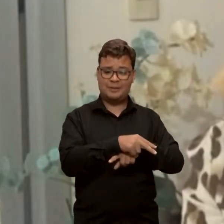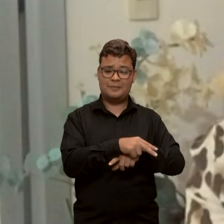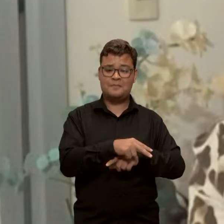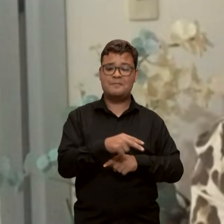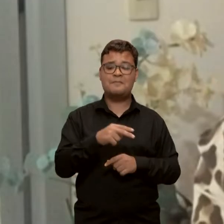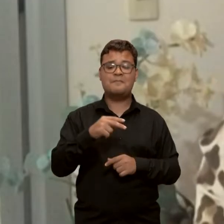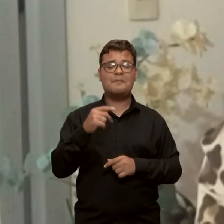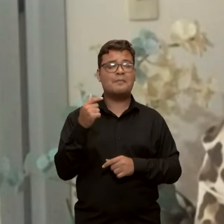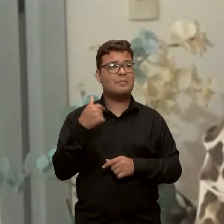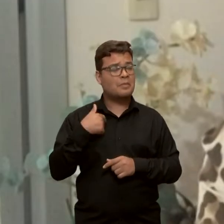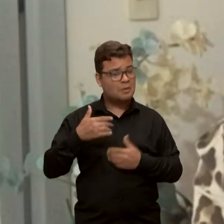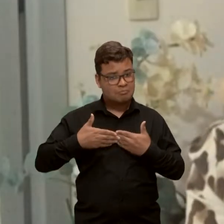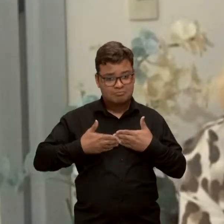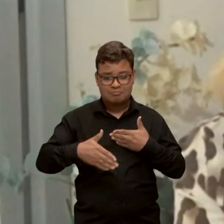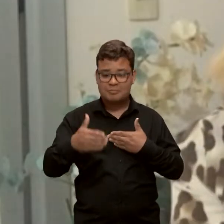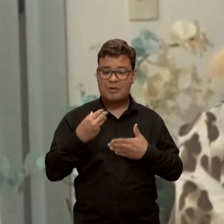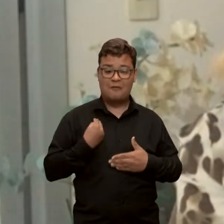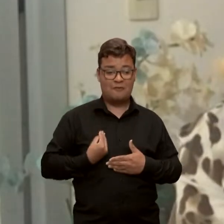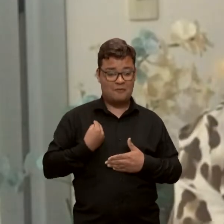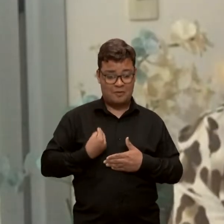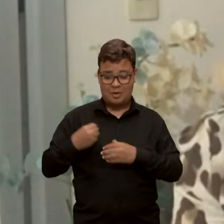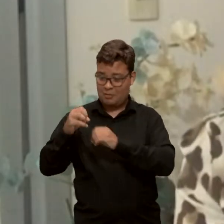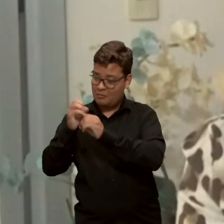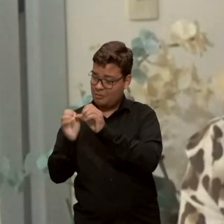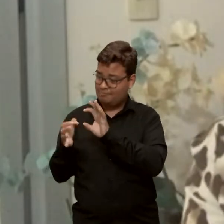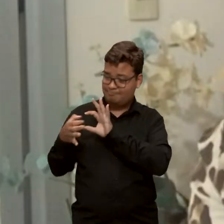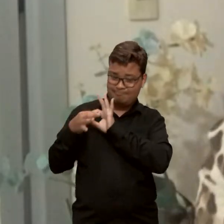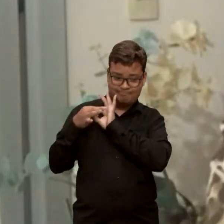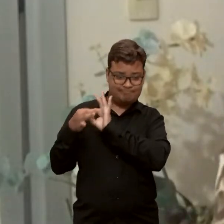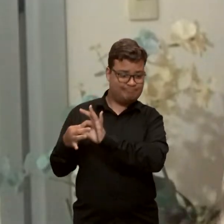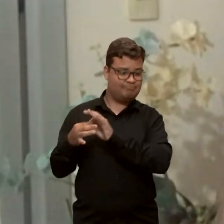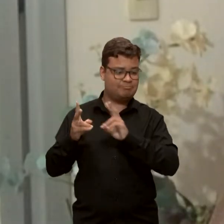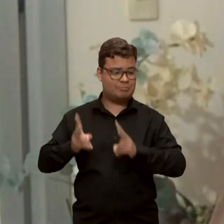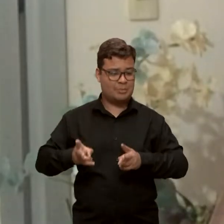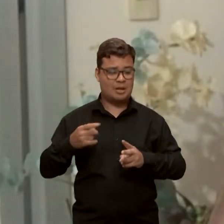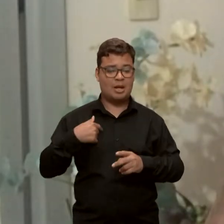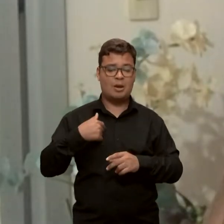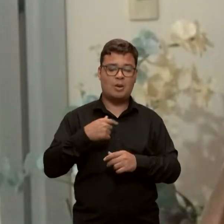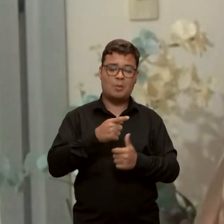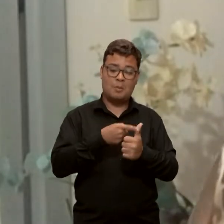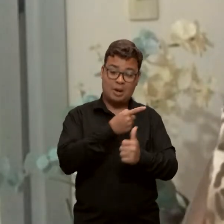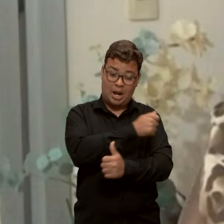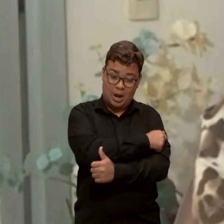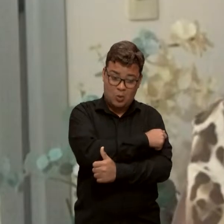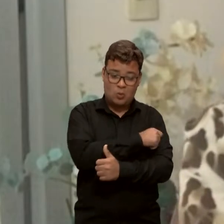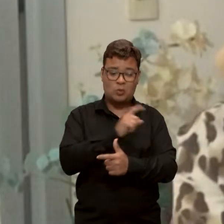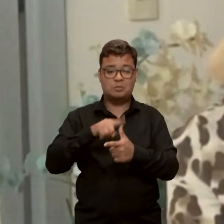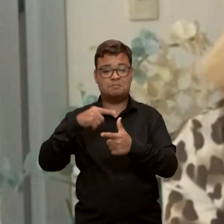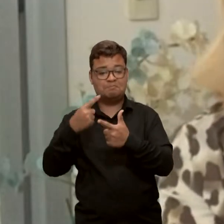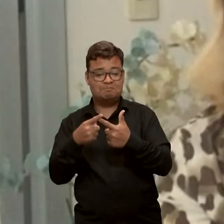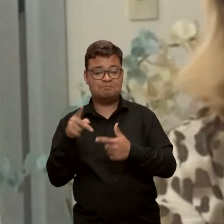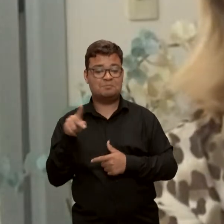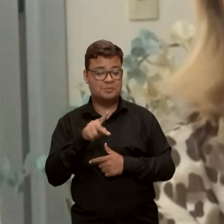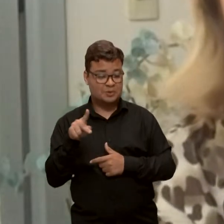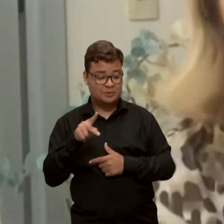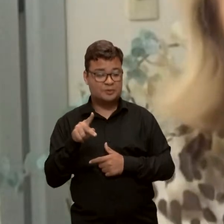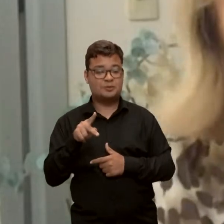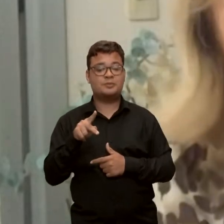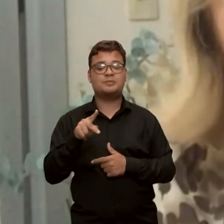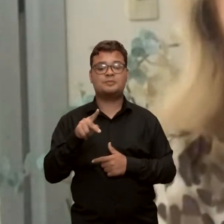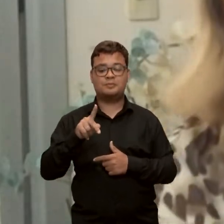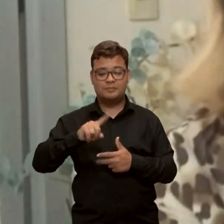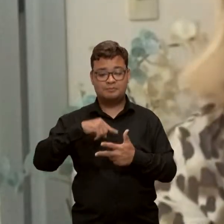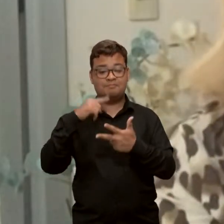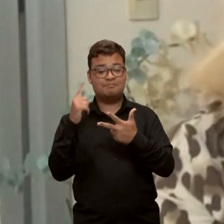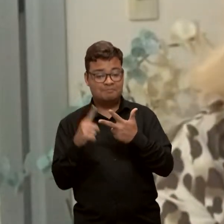vida entrelaçada com a UFG, como aluna, depois como professora, depois